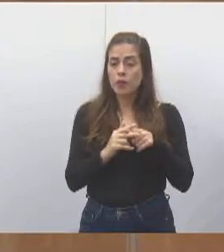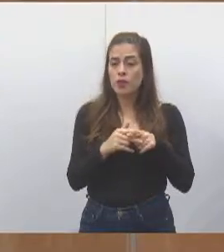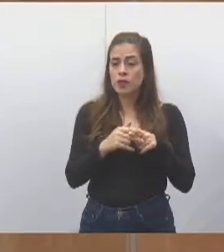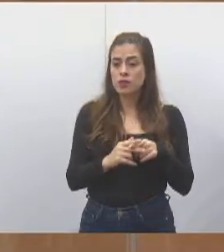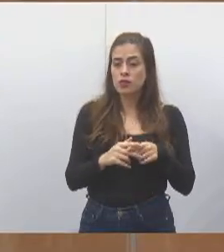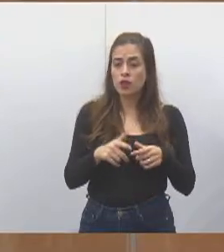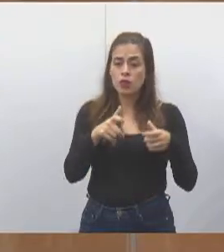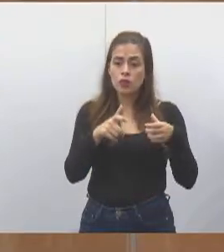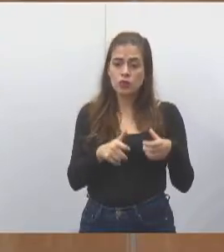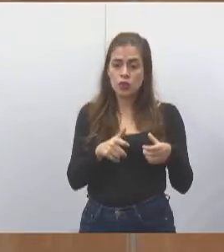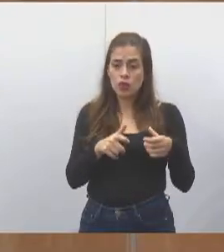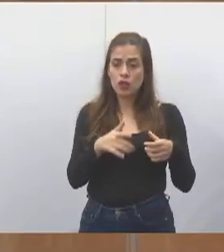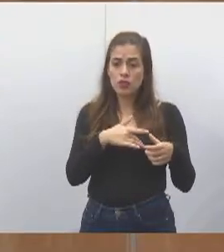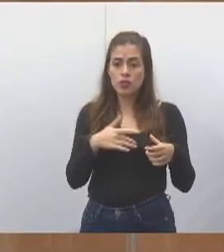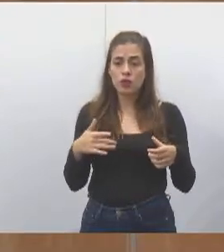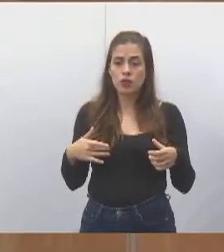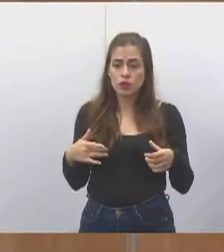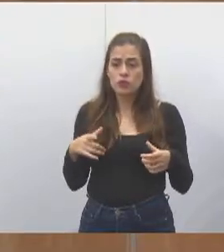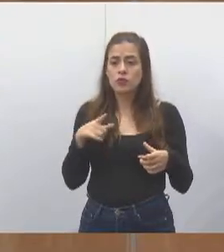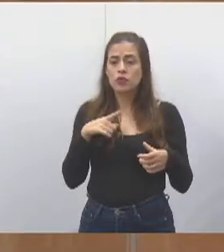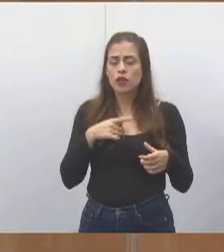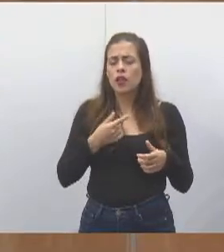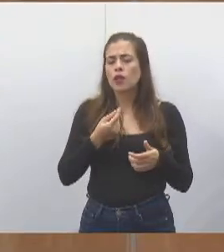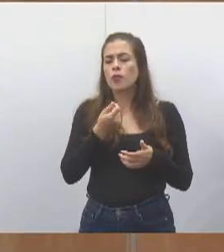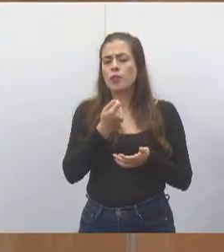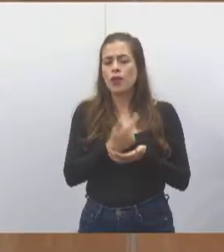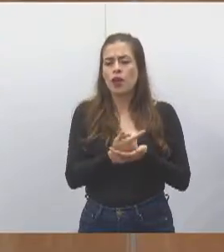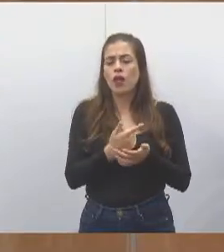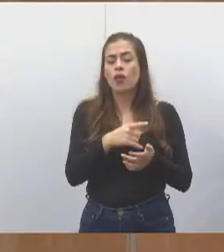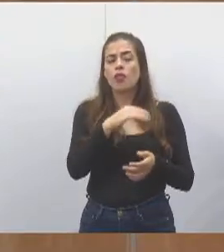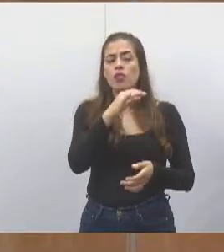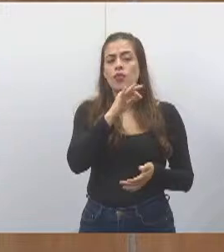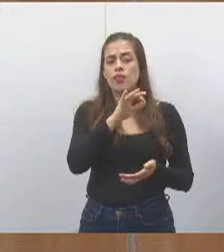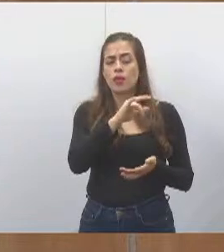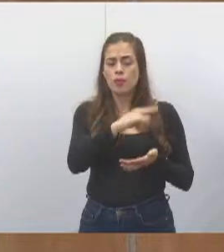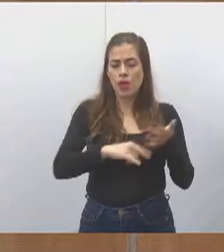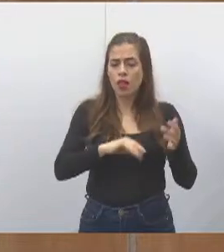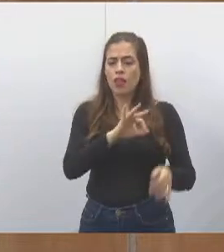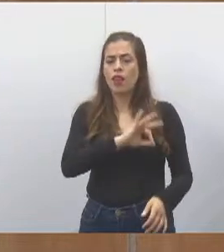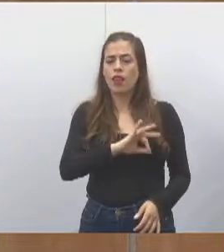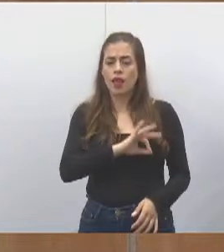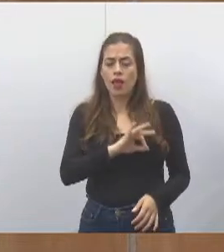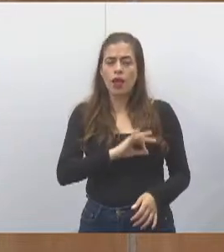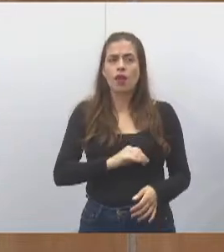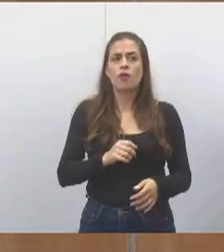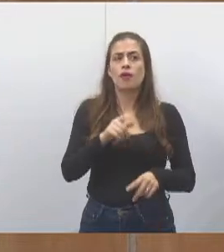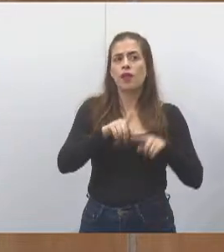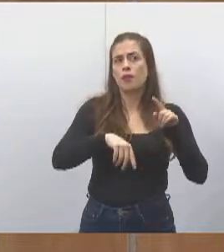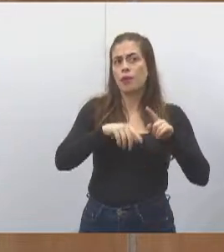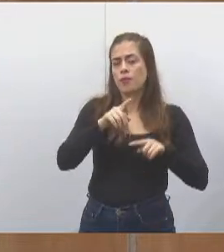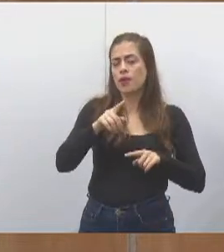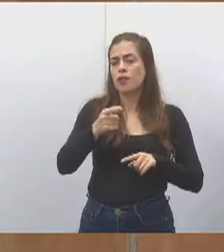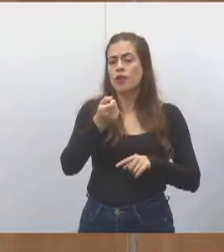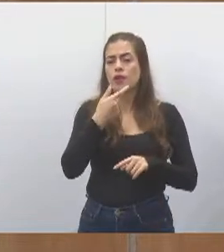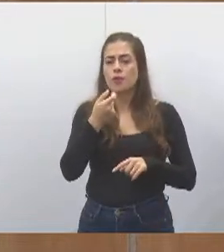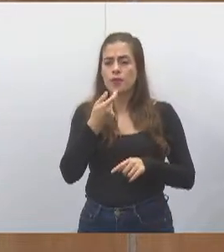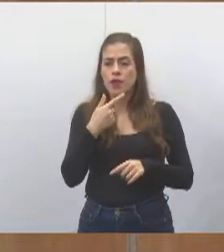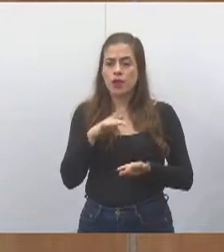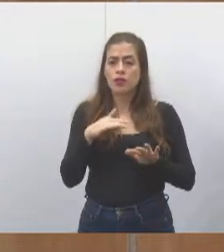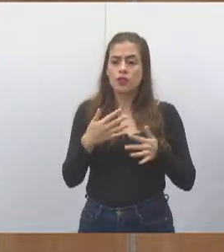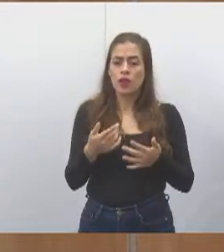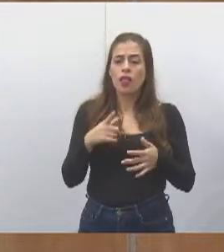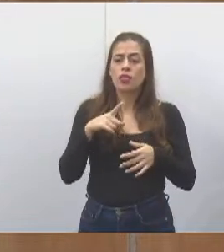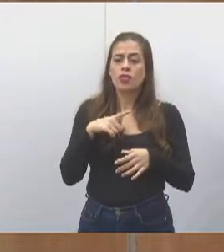de saúde, ela envolve tanto custeio de folha salarial, quanto equipamentos, remédios, A UPA Dr. Telmo, por exemplo, ela tem um custo